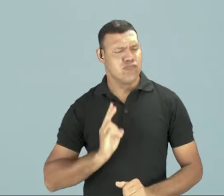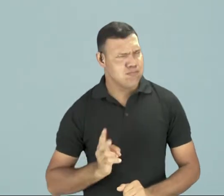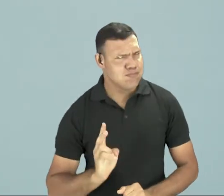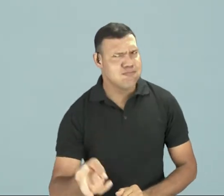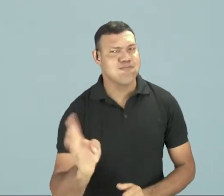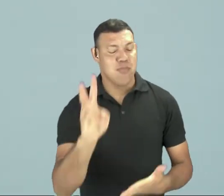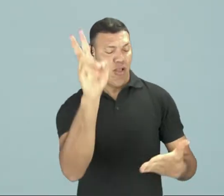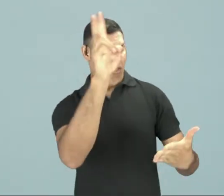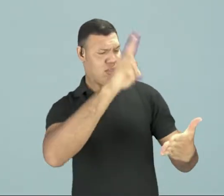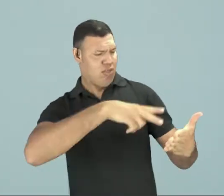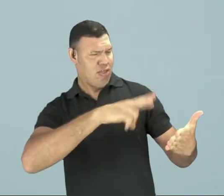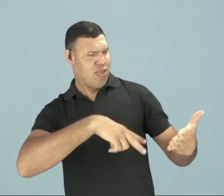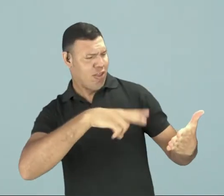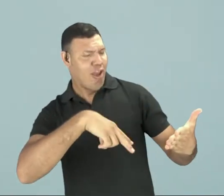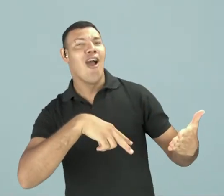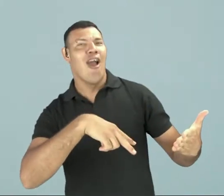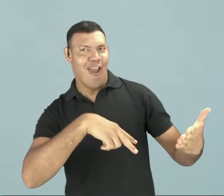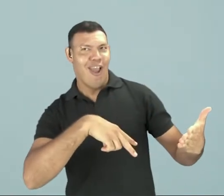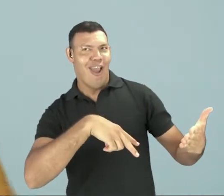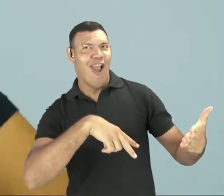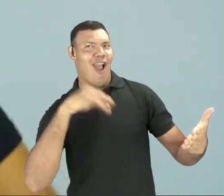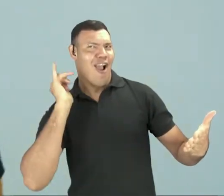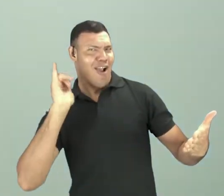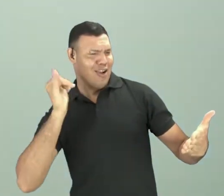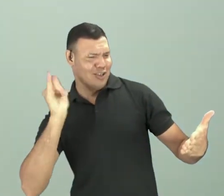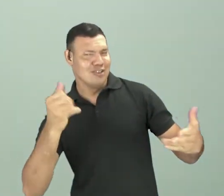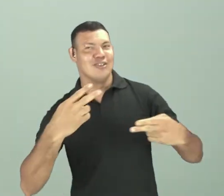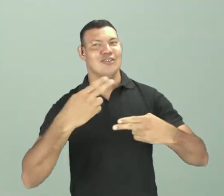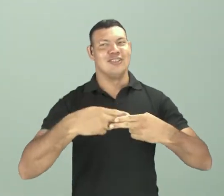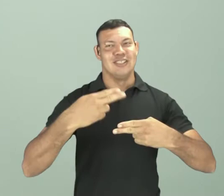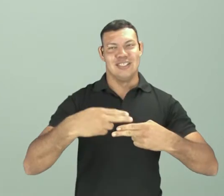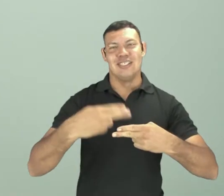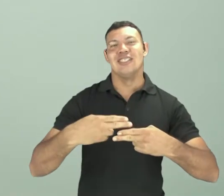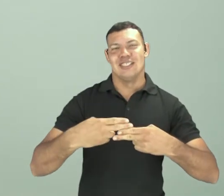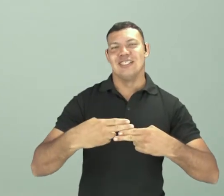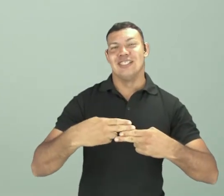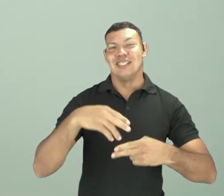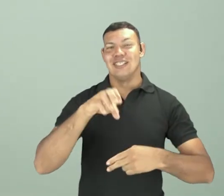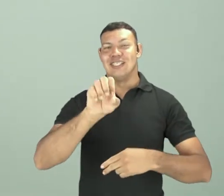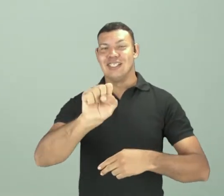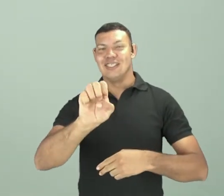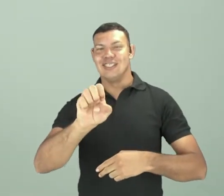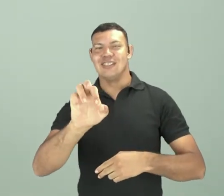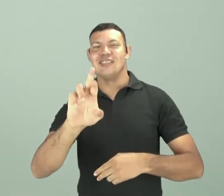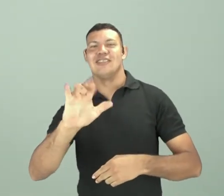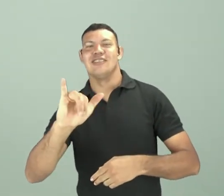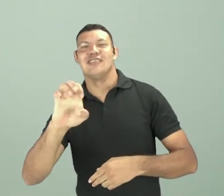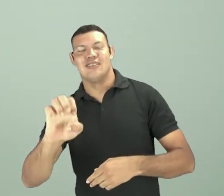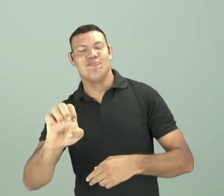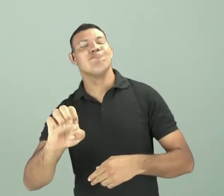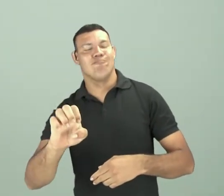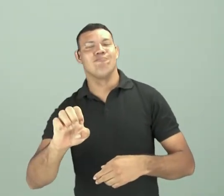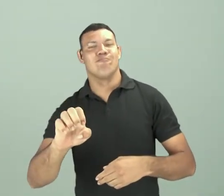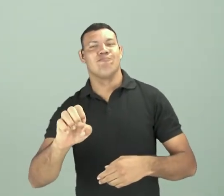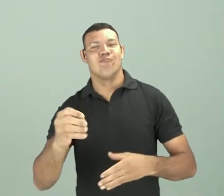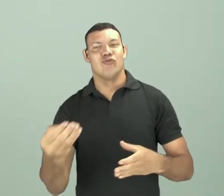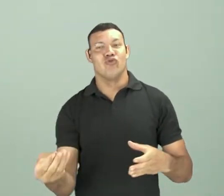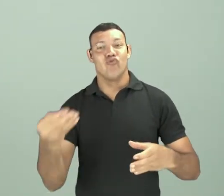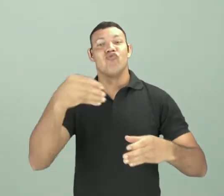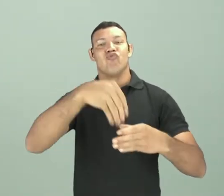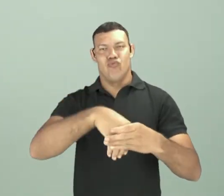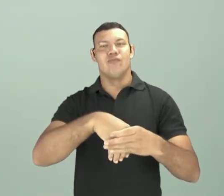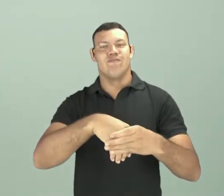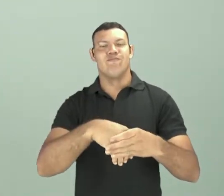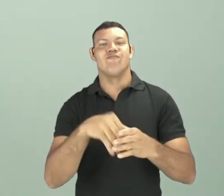você lê um texto desse, isso aqui é um conto, isso aqui é uma novela, isso aqui é uma série, você vai lembrar. E isso faz parte do tipo